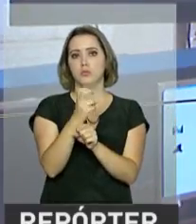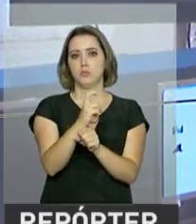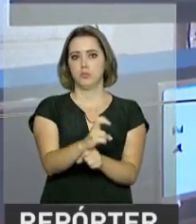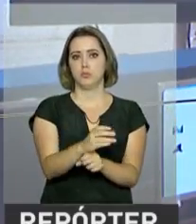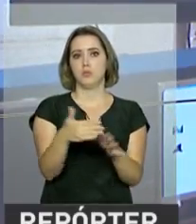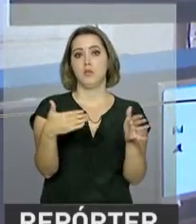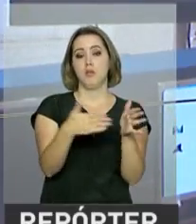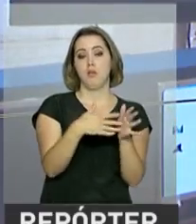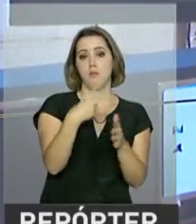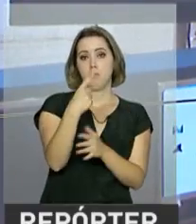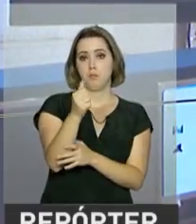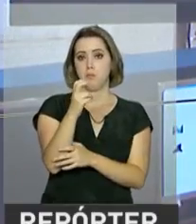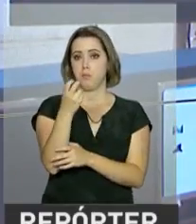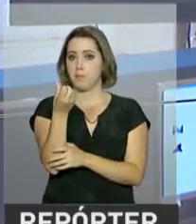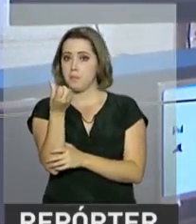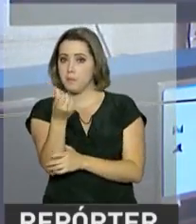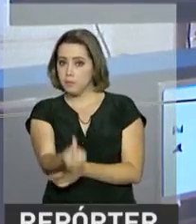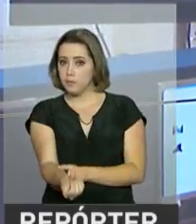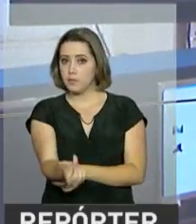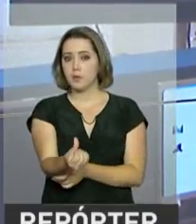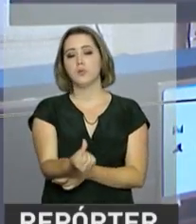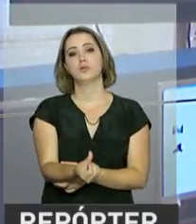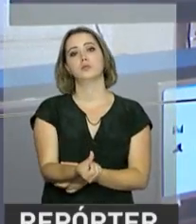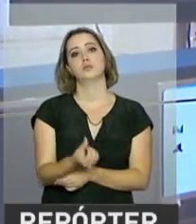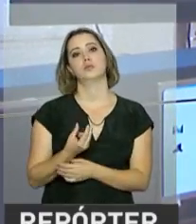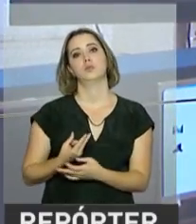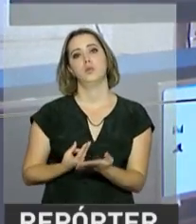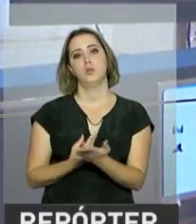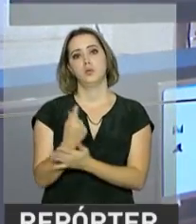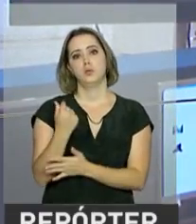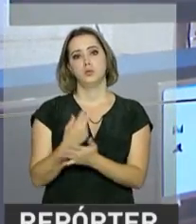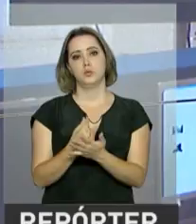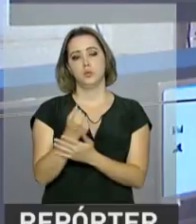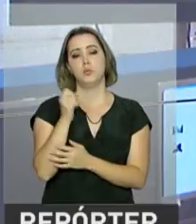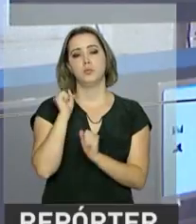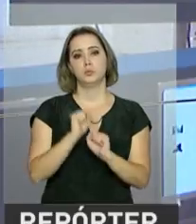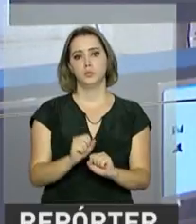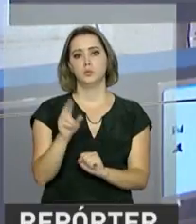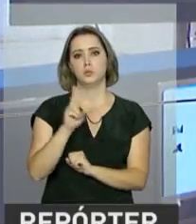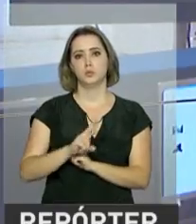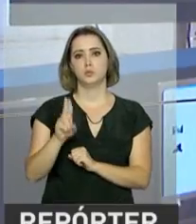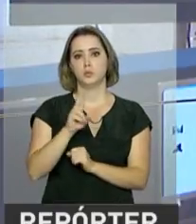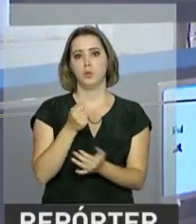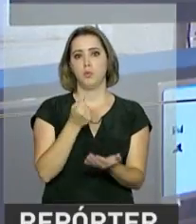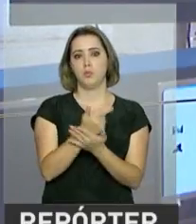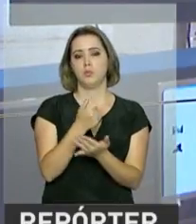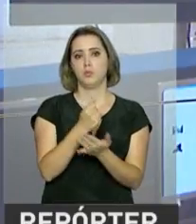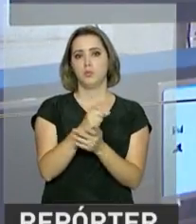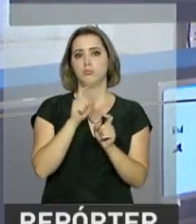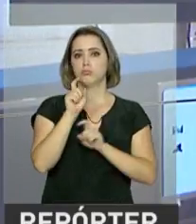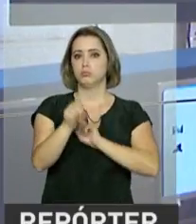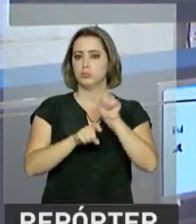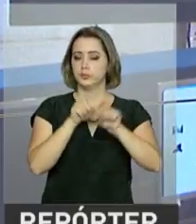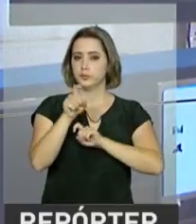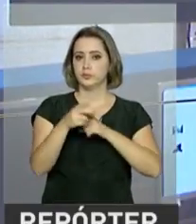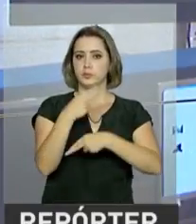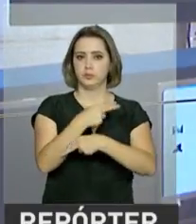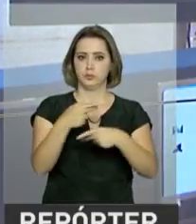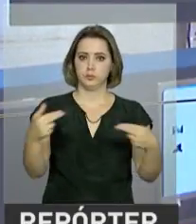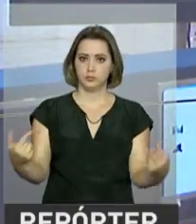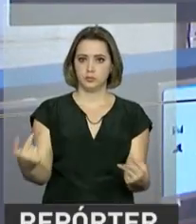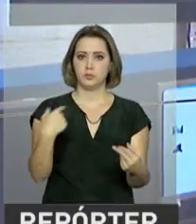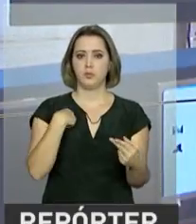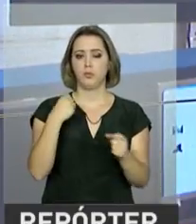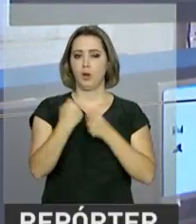de 2015 e de todo o ano de 2016 o dinheiro pode ser utilizado para a compra de computadores equipamentos